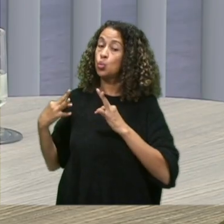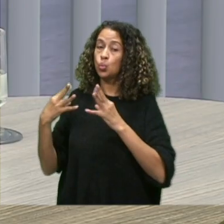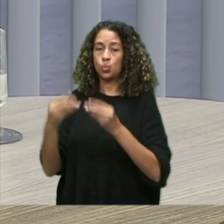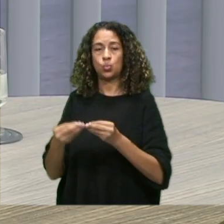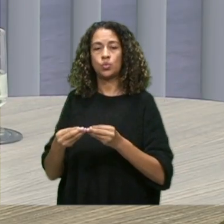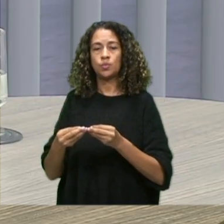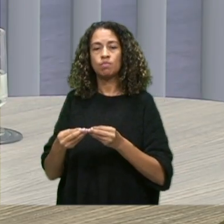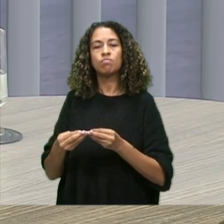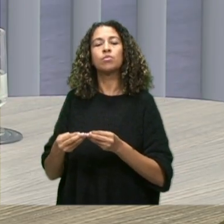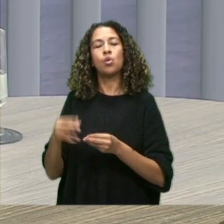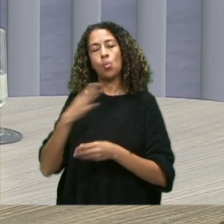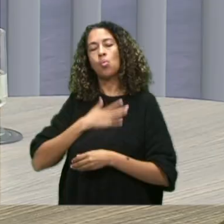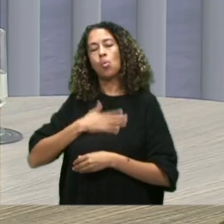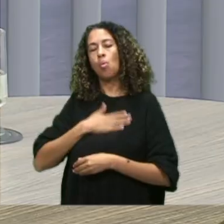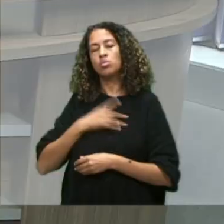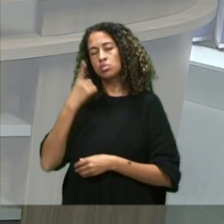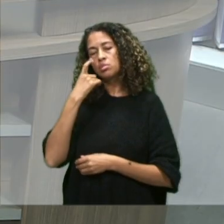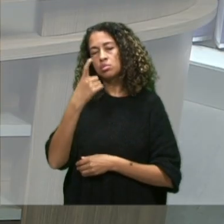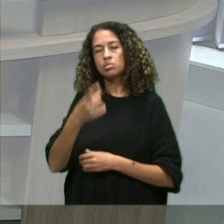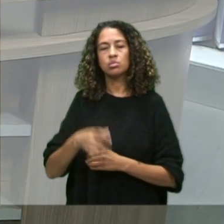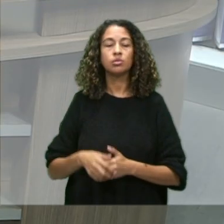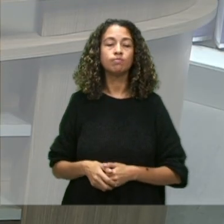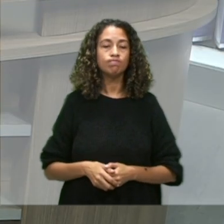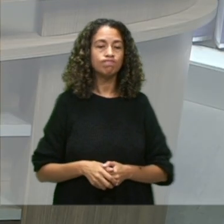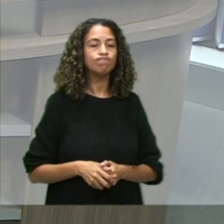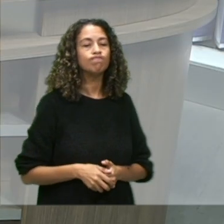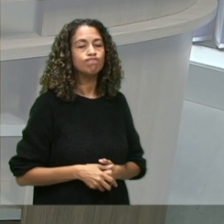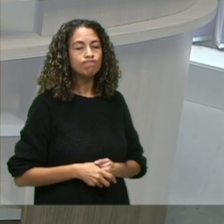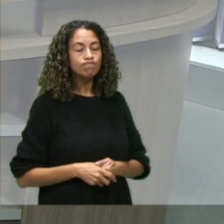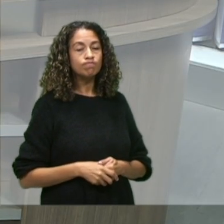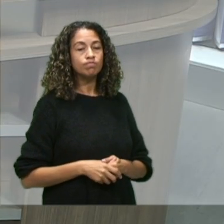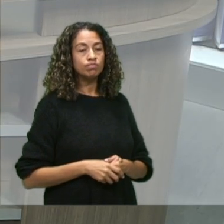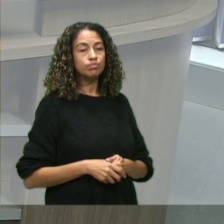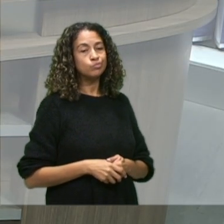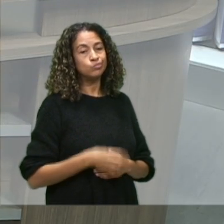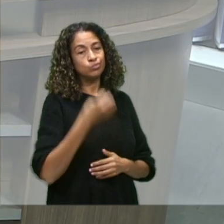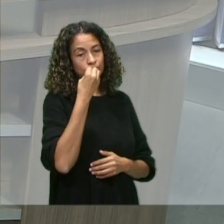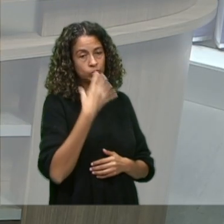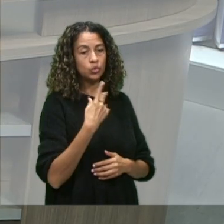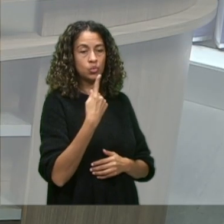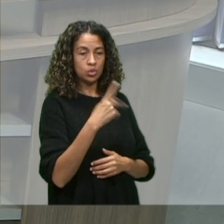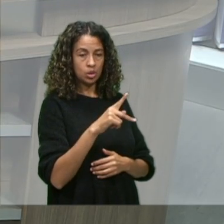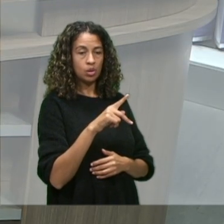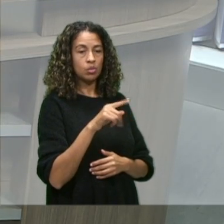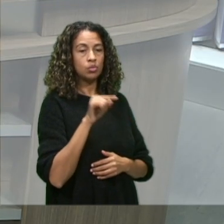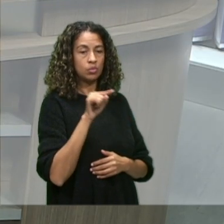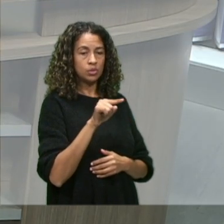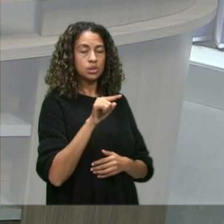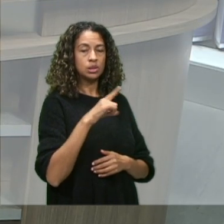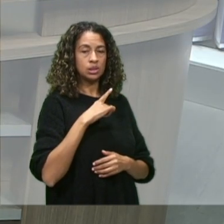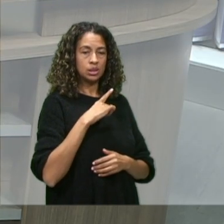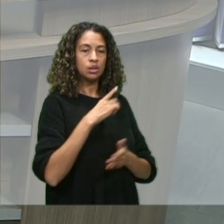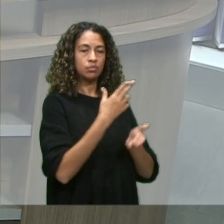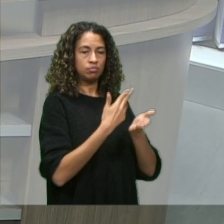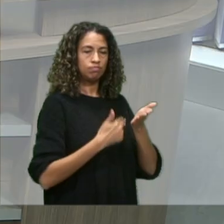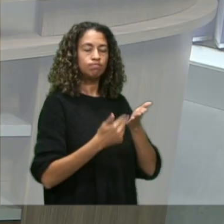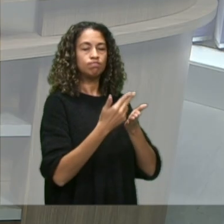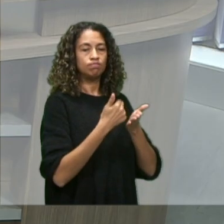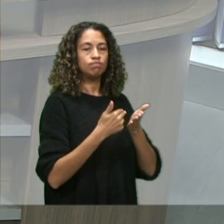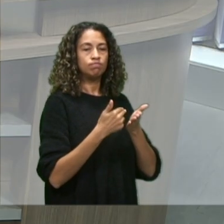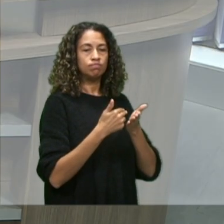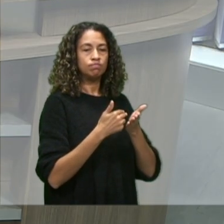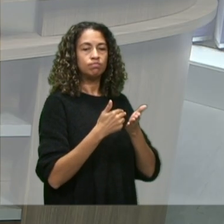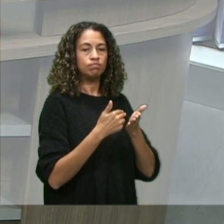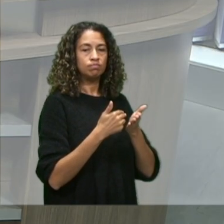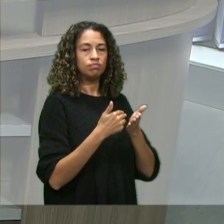acho isso super interessante. E, bom, o teu eu sei que vai ser distribuição gratuita, esse agora, né? O teu